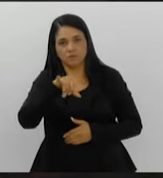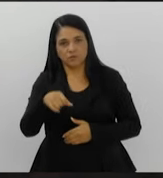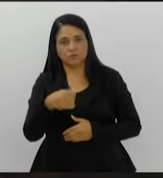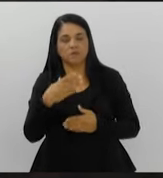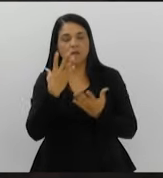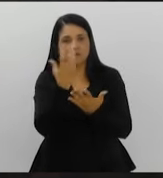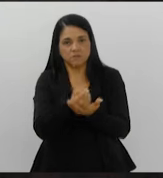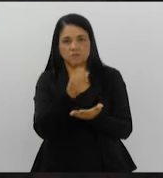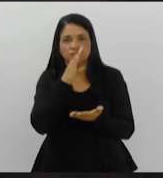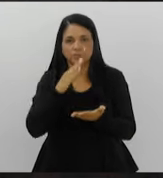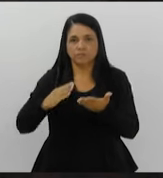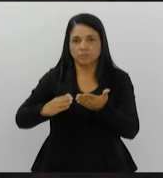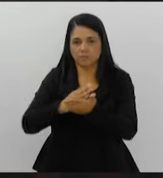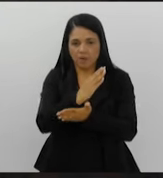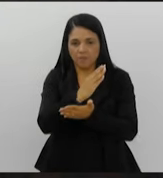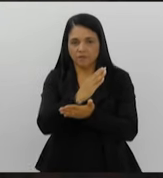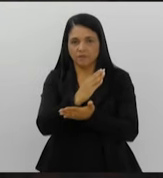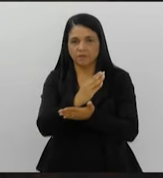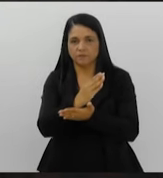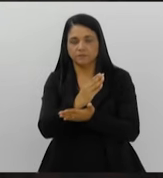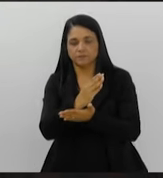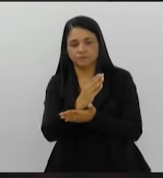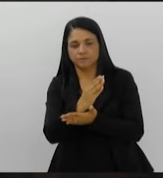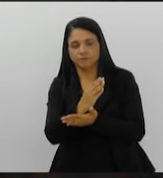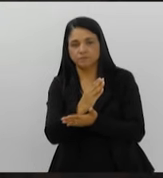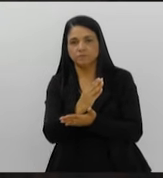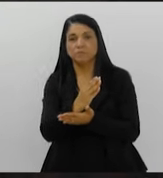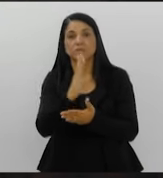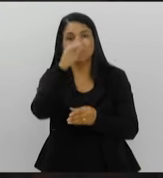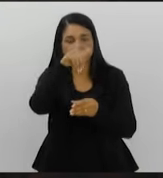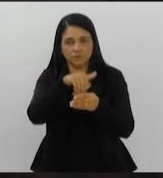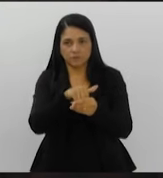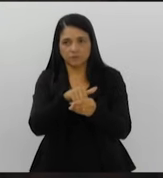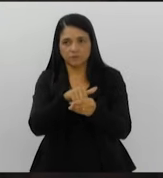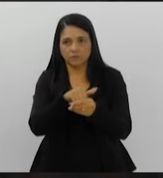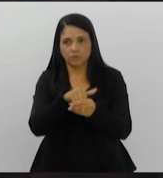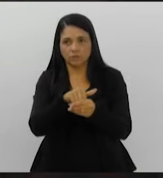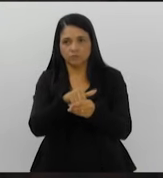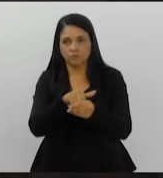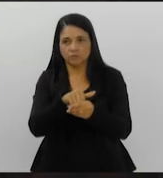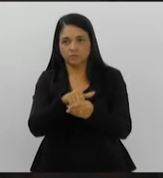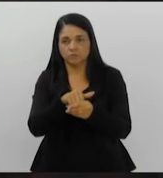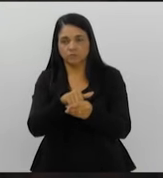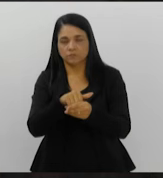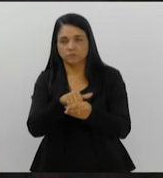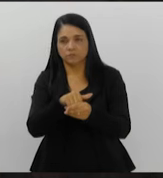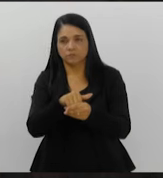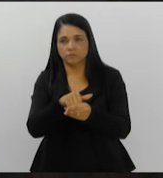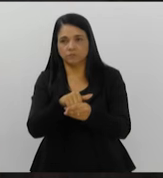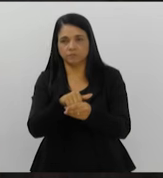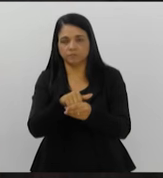Senhores que aprovam, permaneçam como estão. Aprovado. Em votação, para o projeto... discutir, tia Ju.